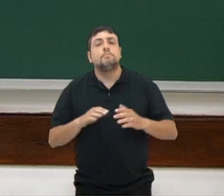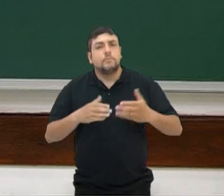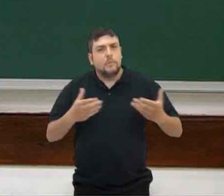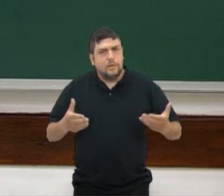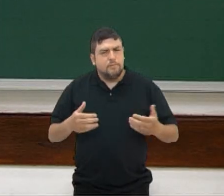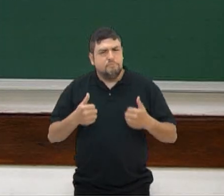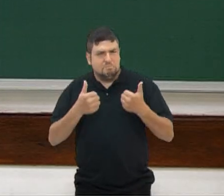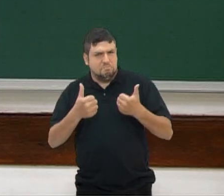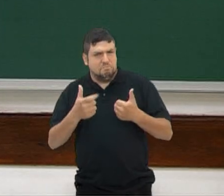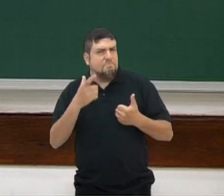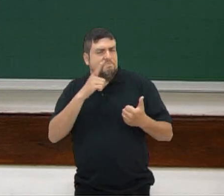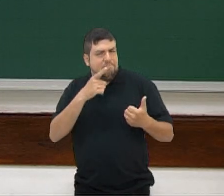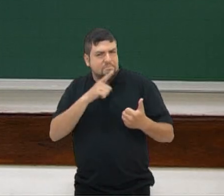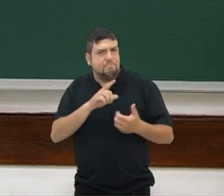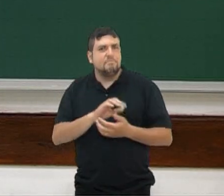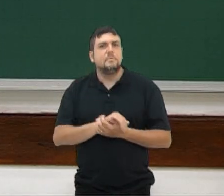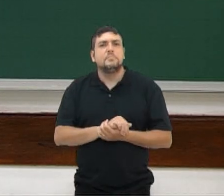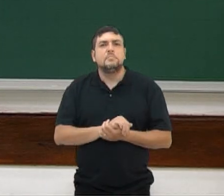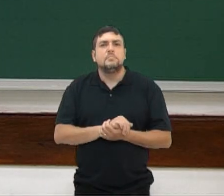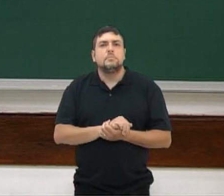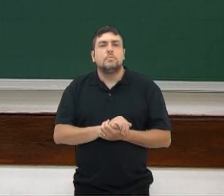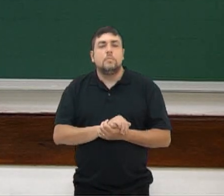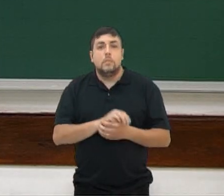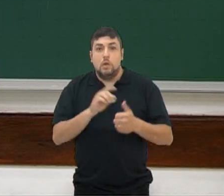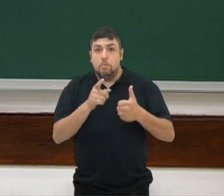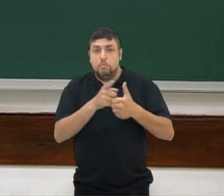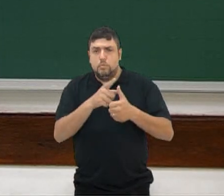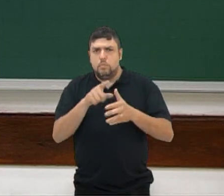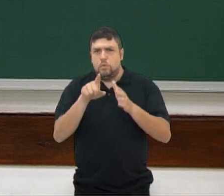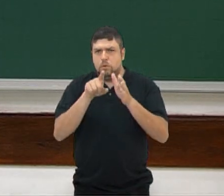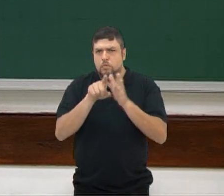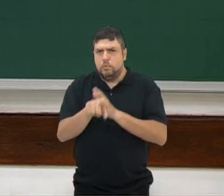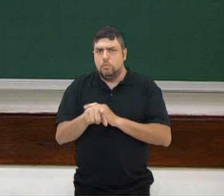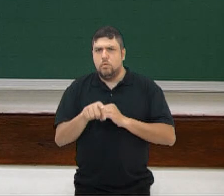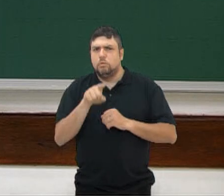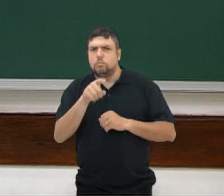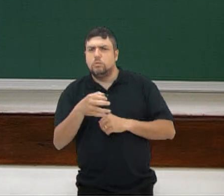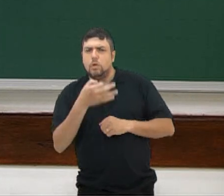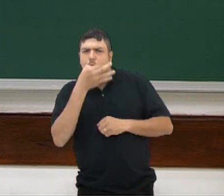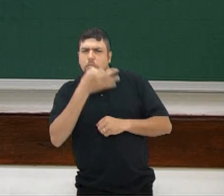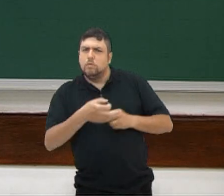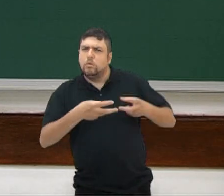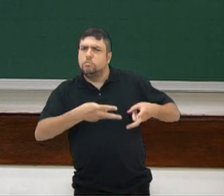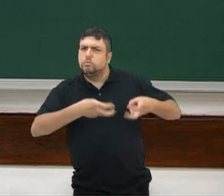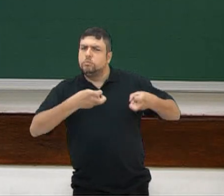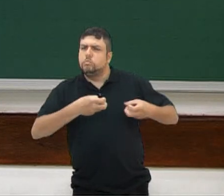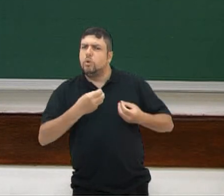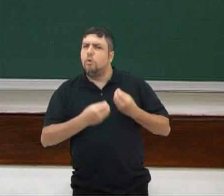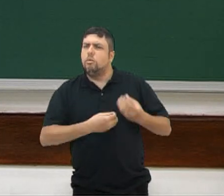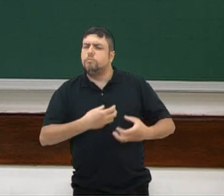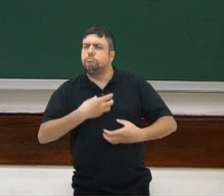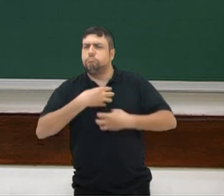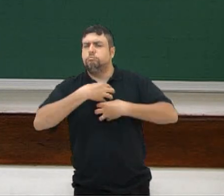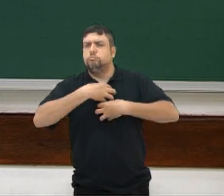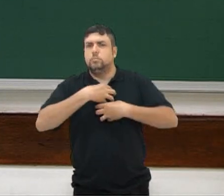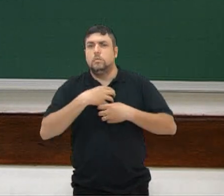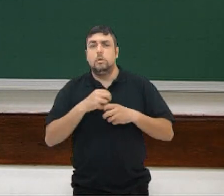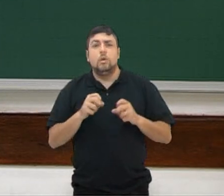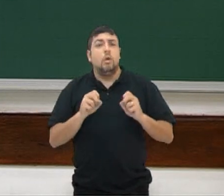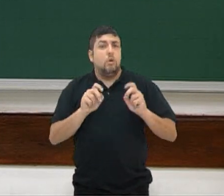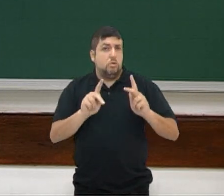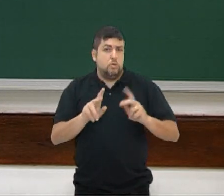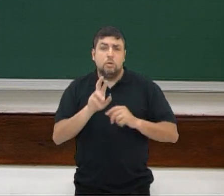Então, tranquilo? Bom, eu perguntei primeiro, né, quais as suas impressões para você escrever. Obviamente que é um texto